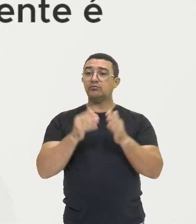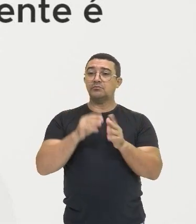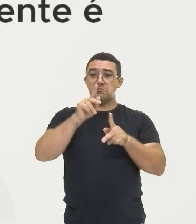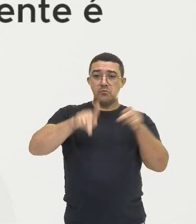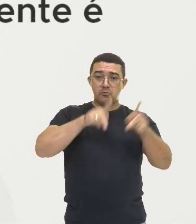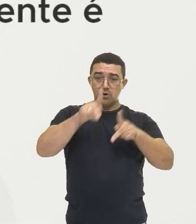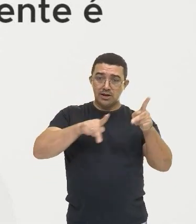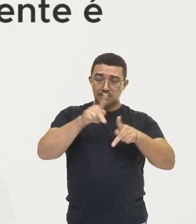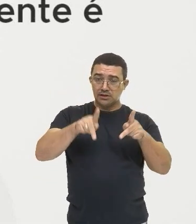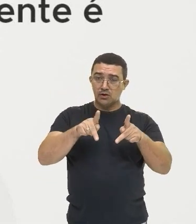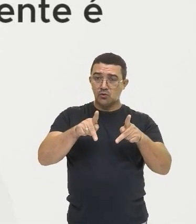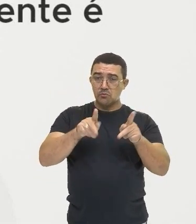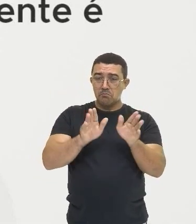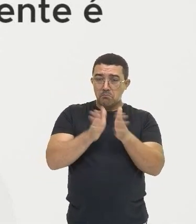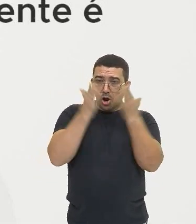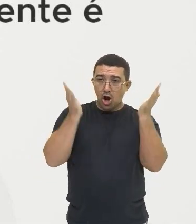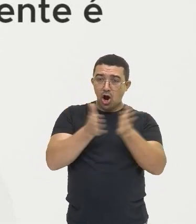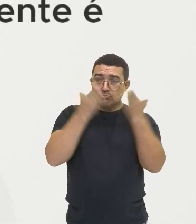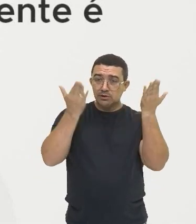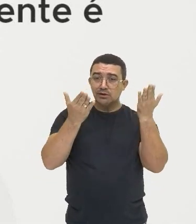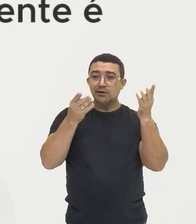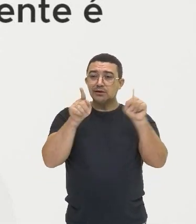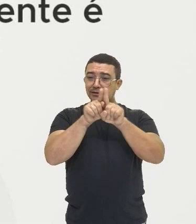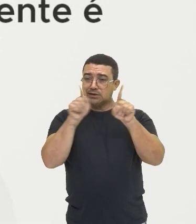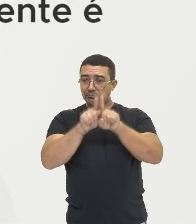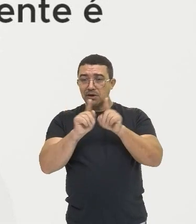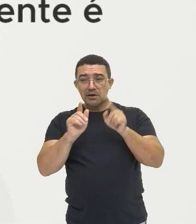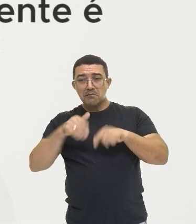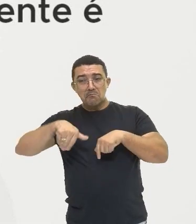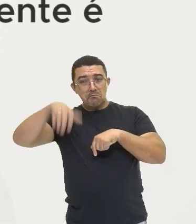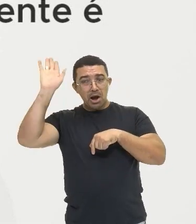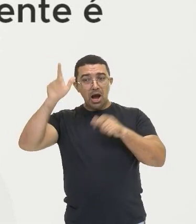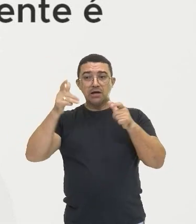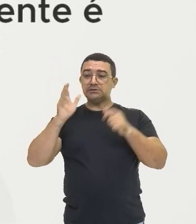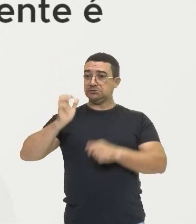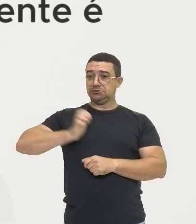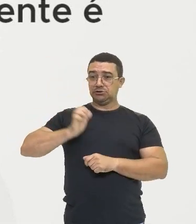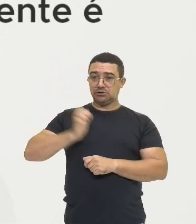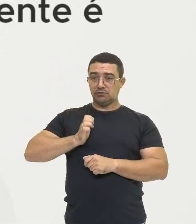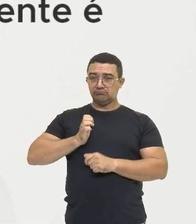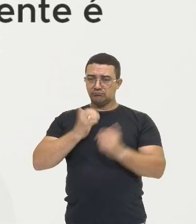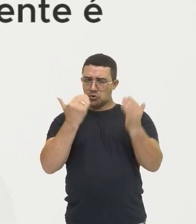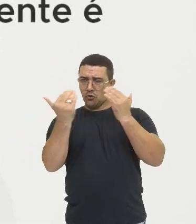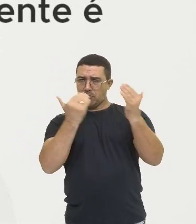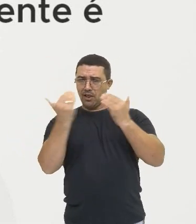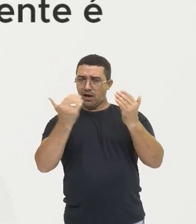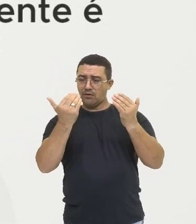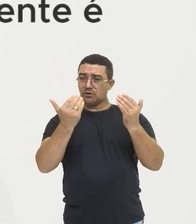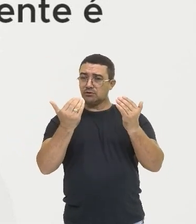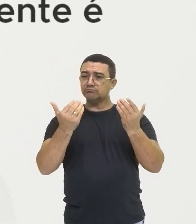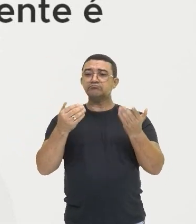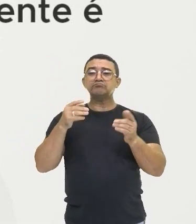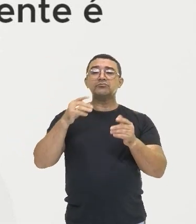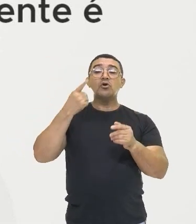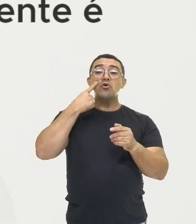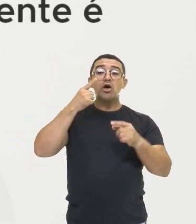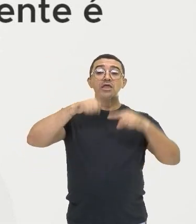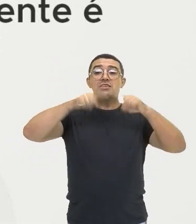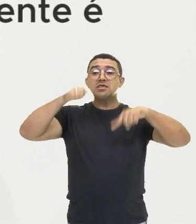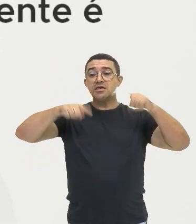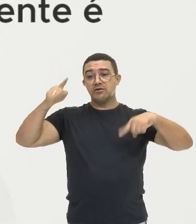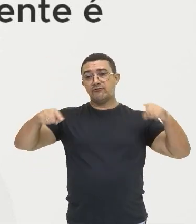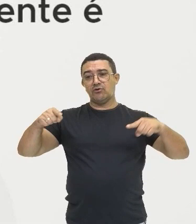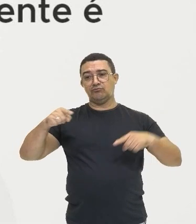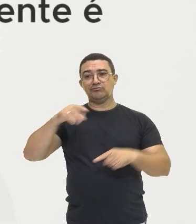as populações, mais pobres e as mais ricas. E você faz isso analisando os níveis de renda, tá